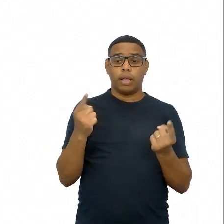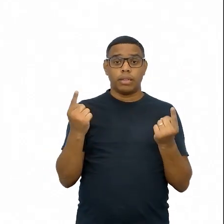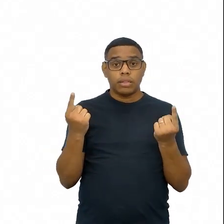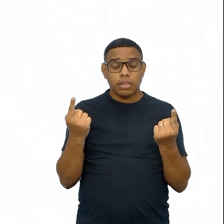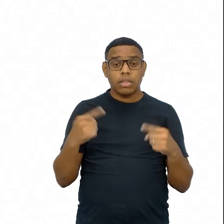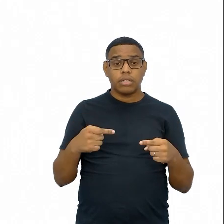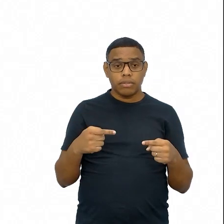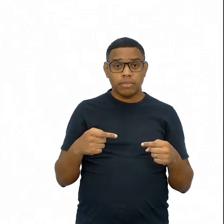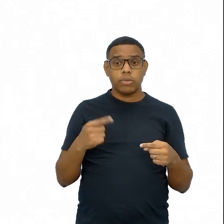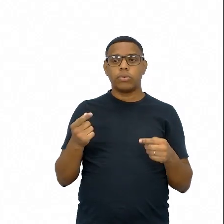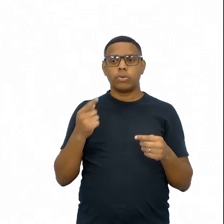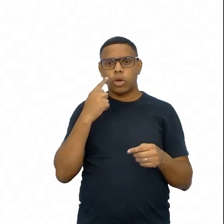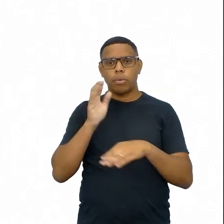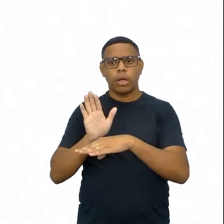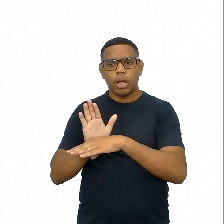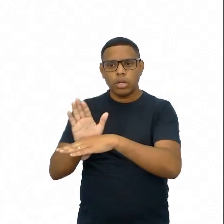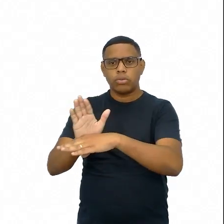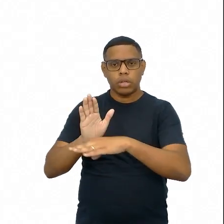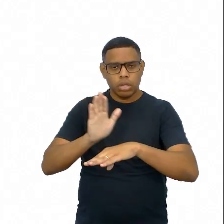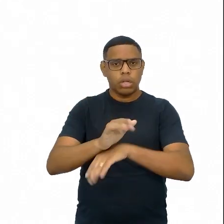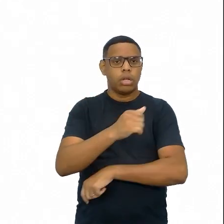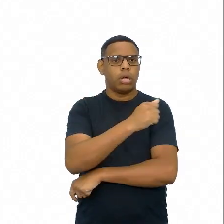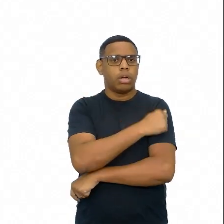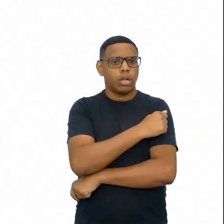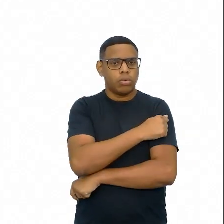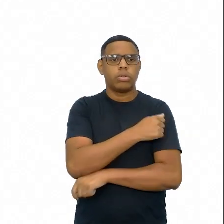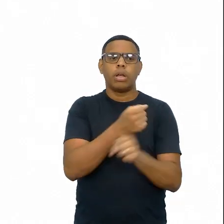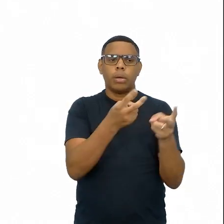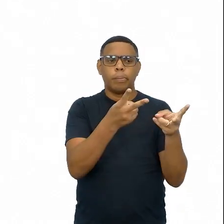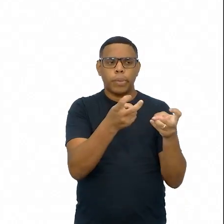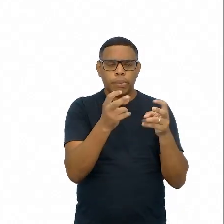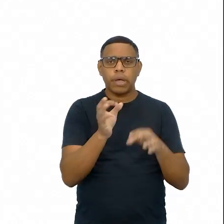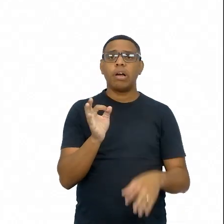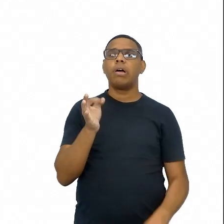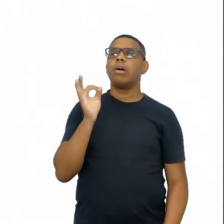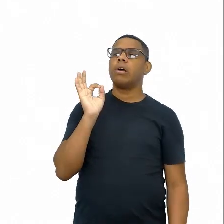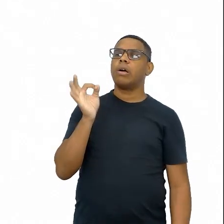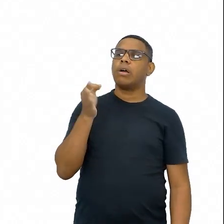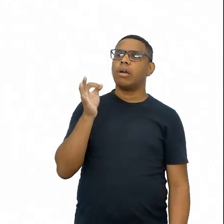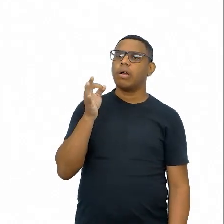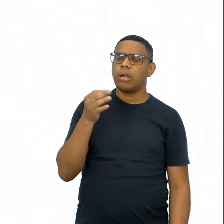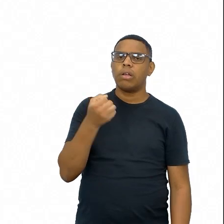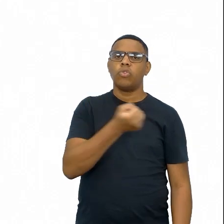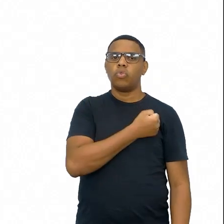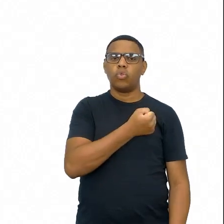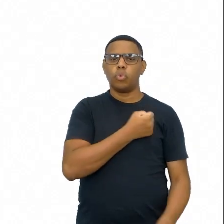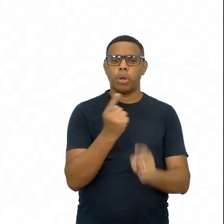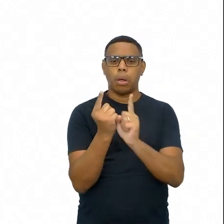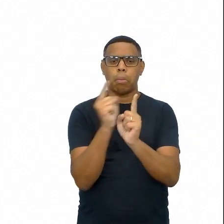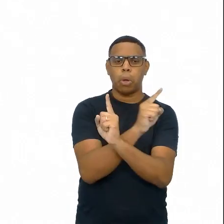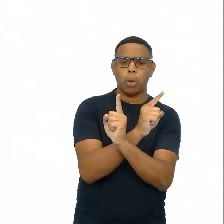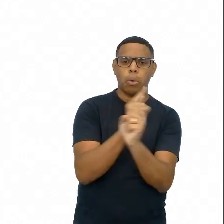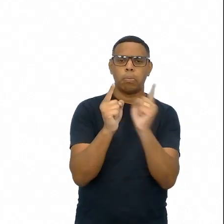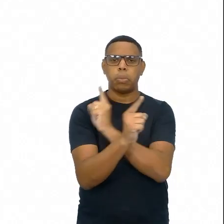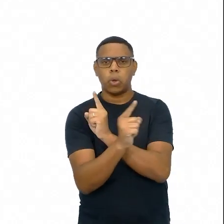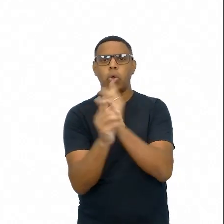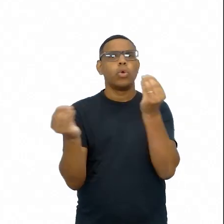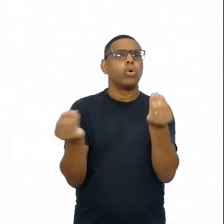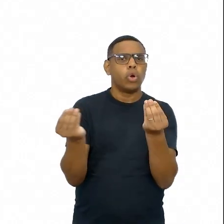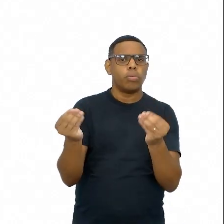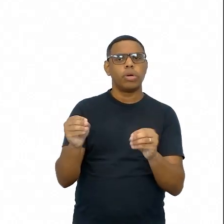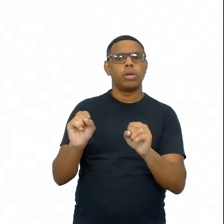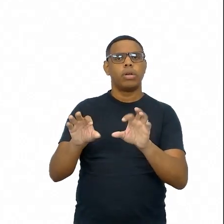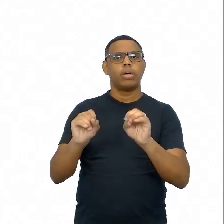fazer as intervenções que ajudem os estudantes a observar a posição dos algarismos,